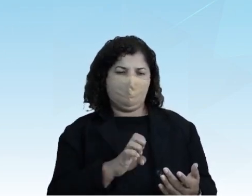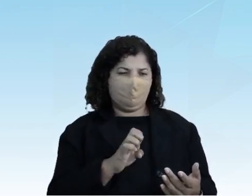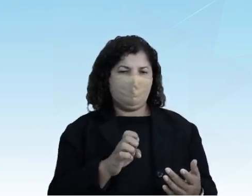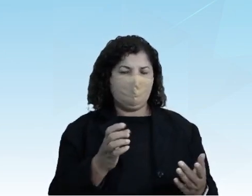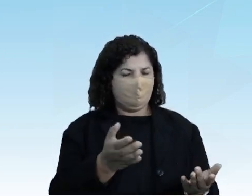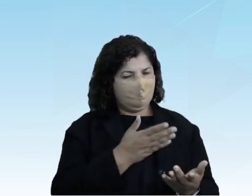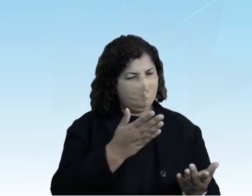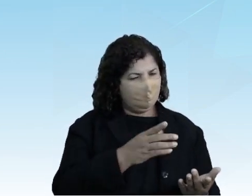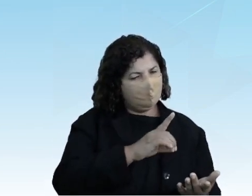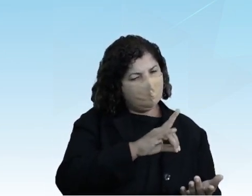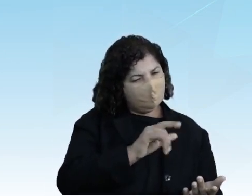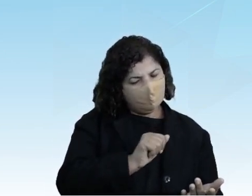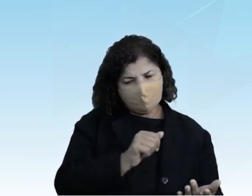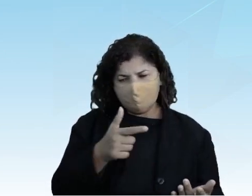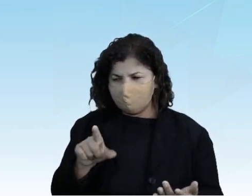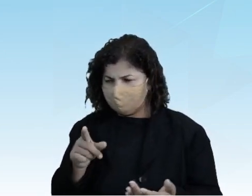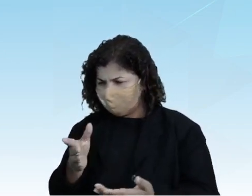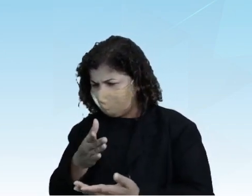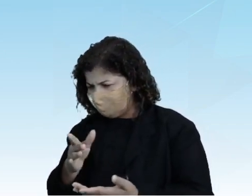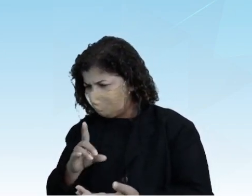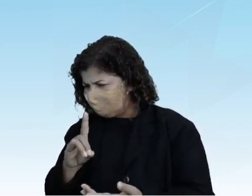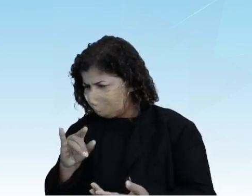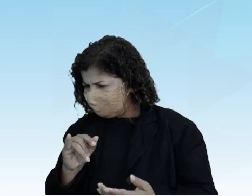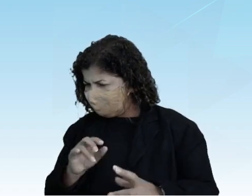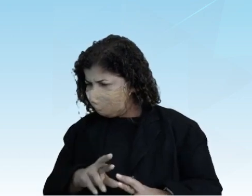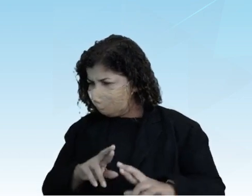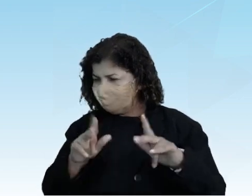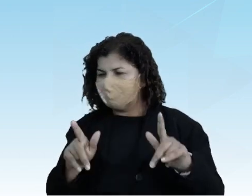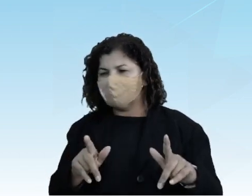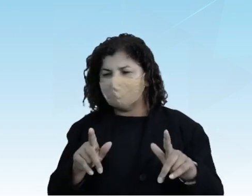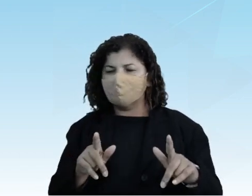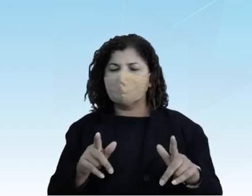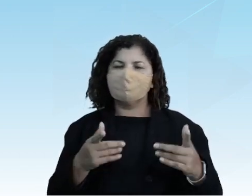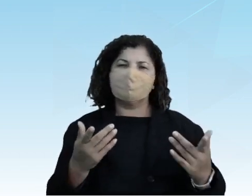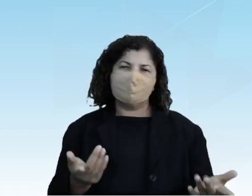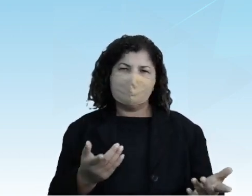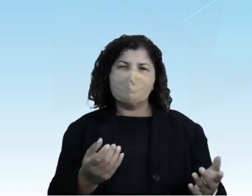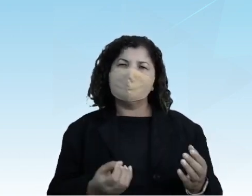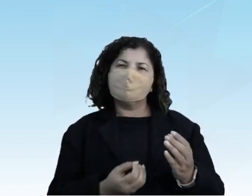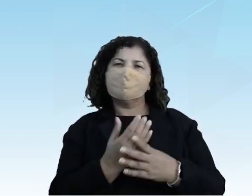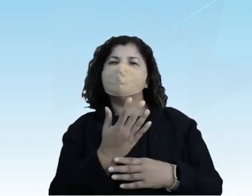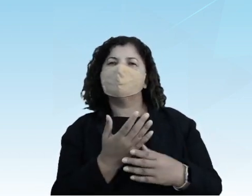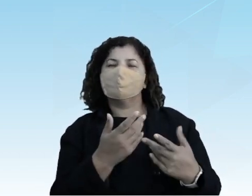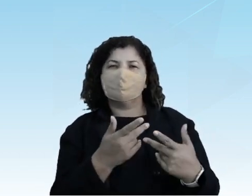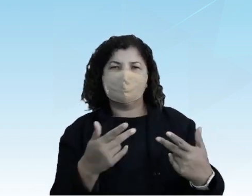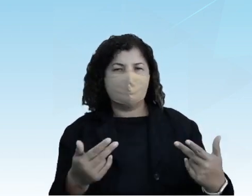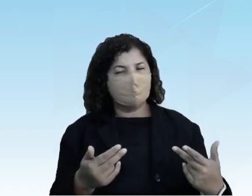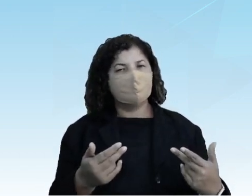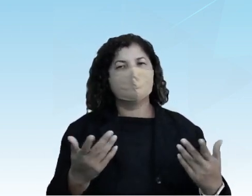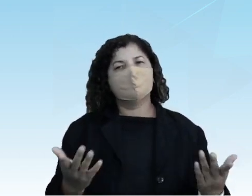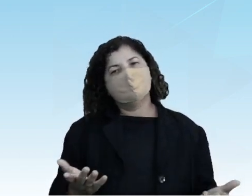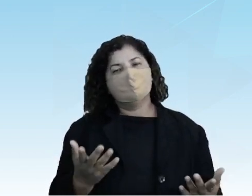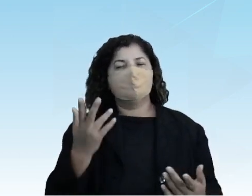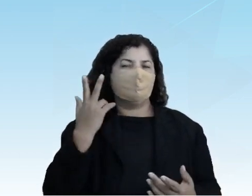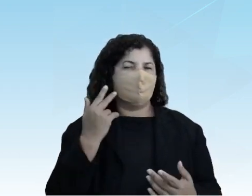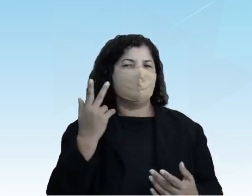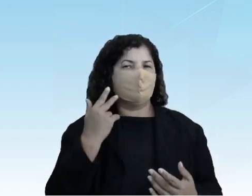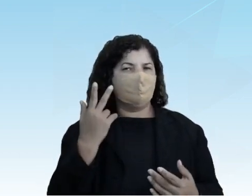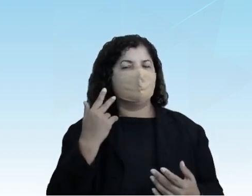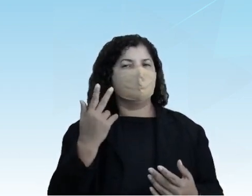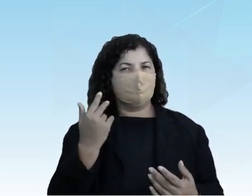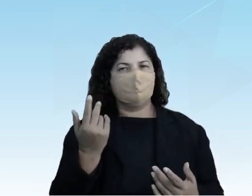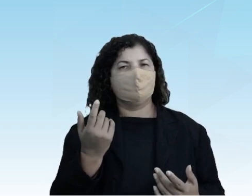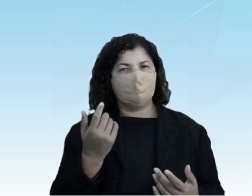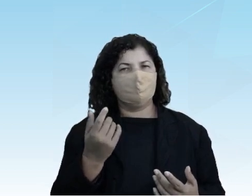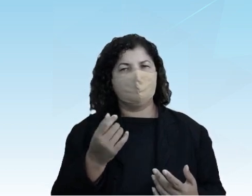uma data, pega outro livro, tem outra data diferente de um determinado acontecimento. Não fiquem chateados,